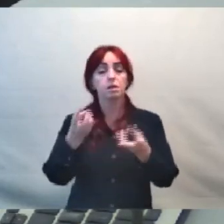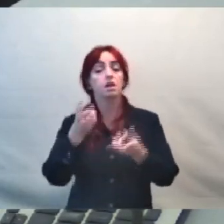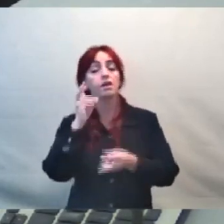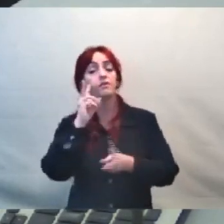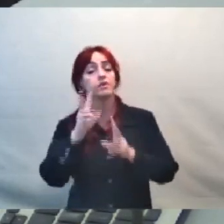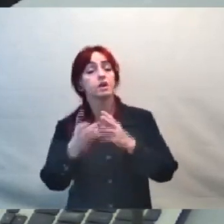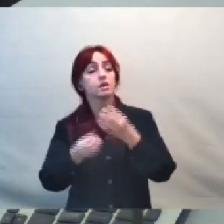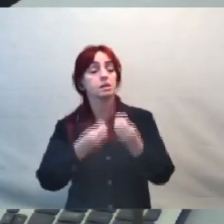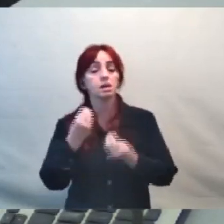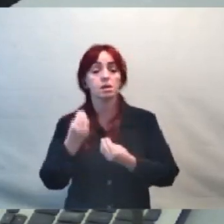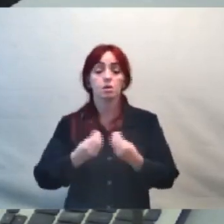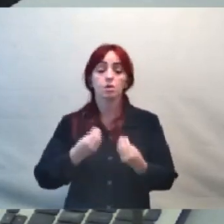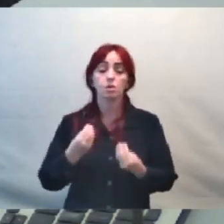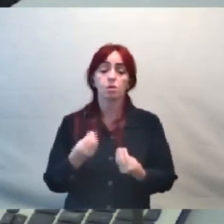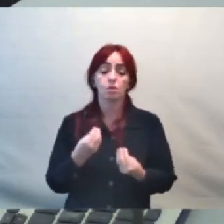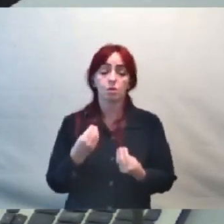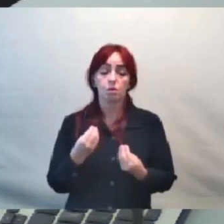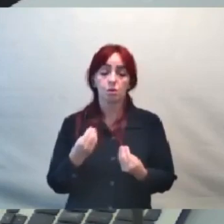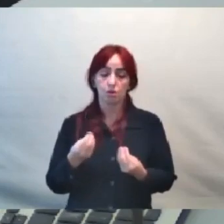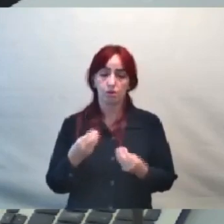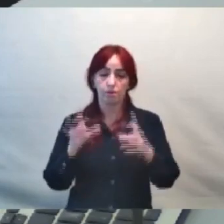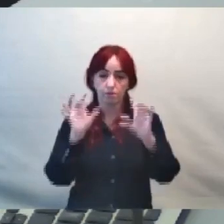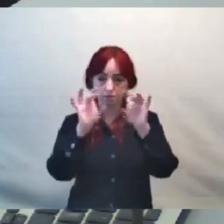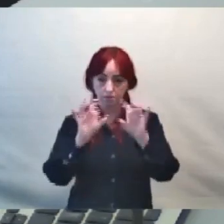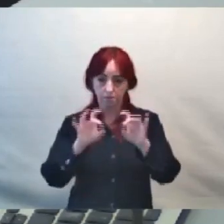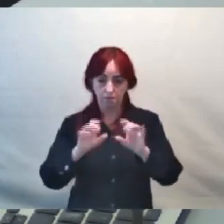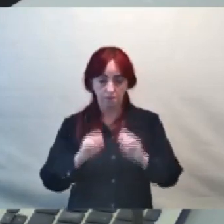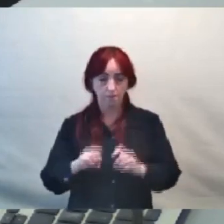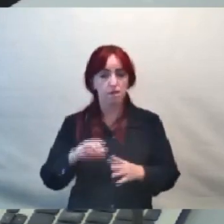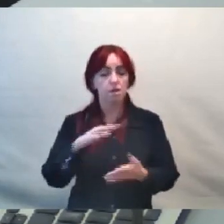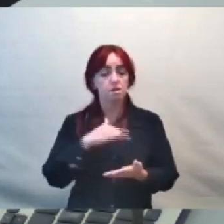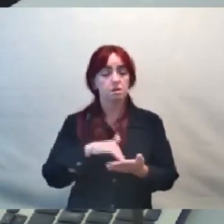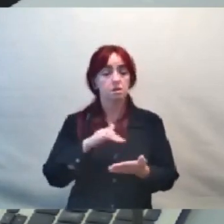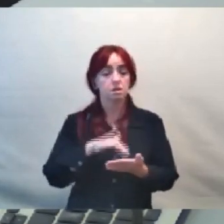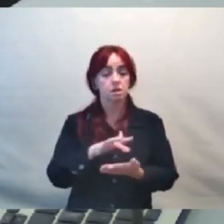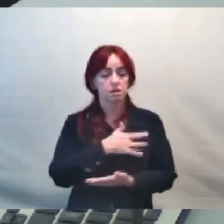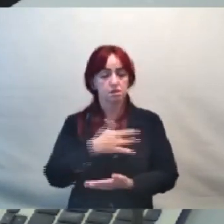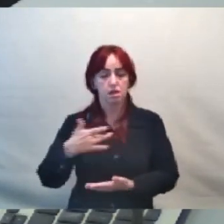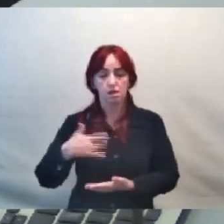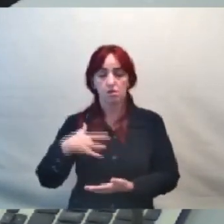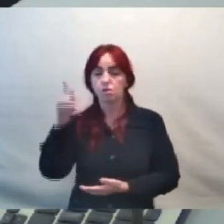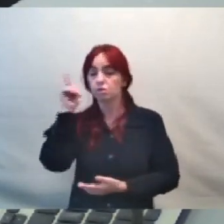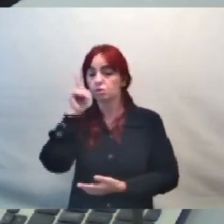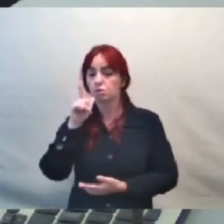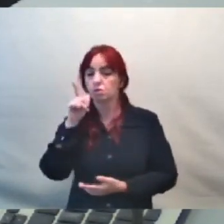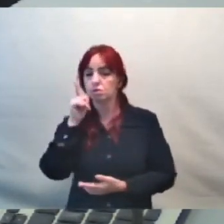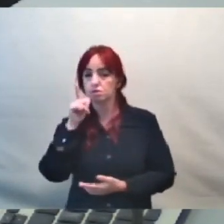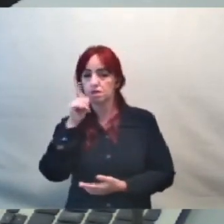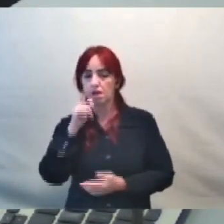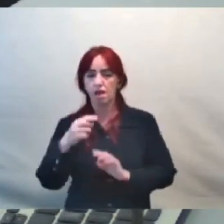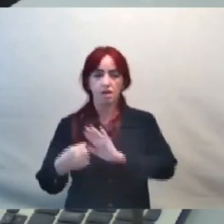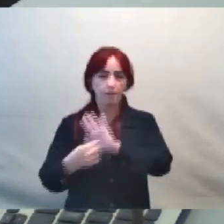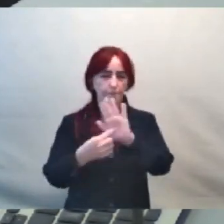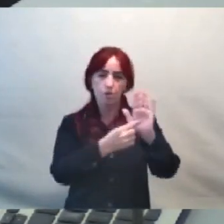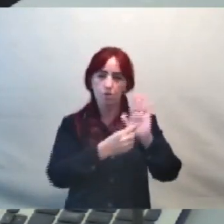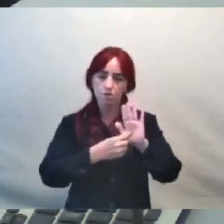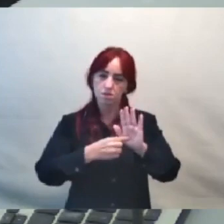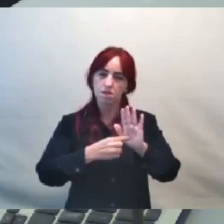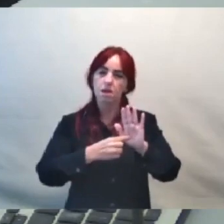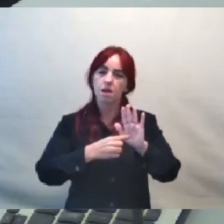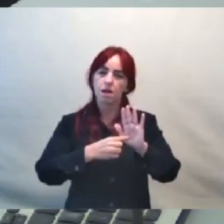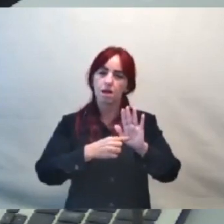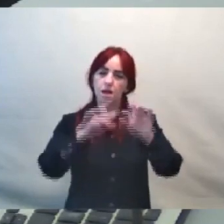assim, se especialmente o secretário da Saúde consegue dar um quadro para a gente, como é que está